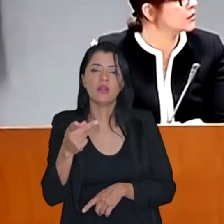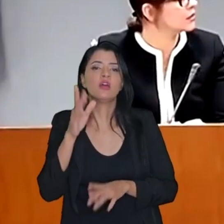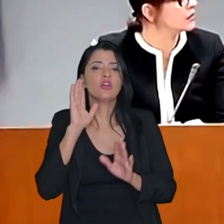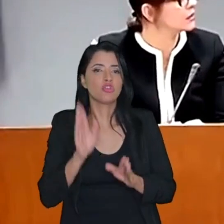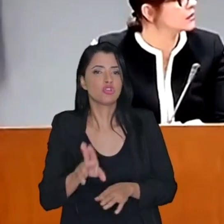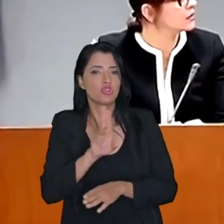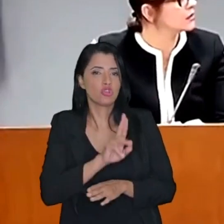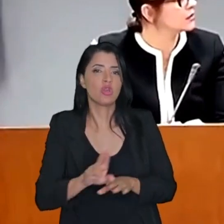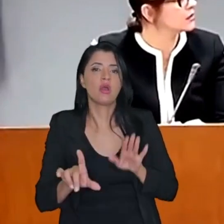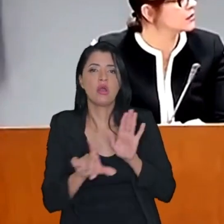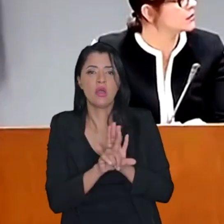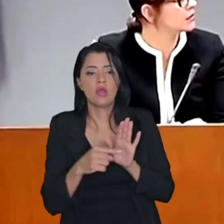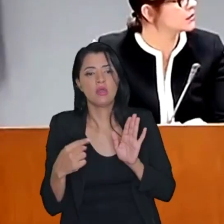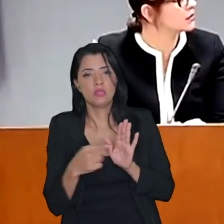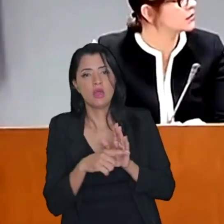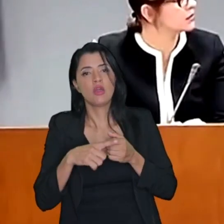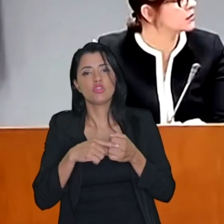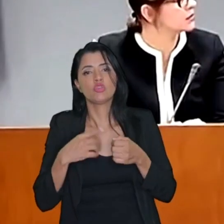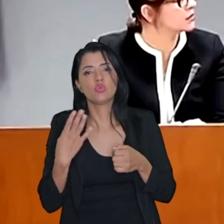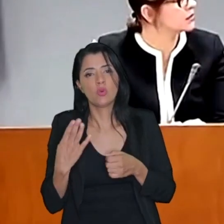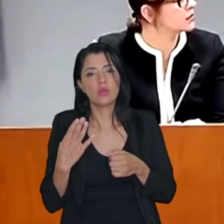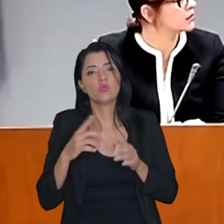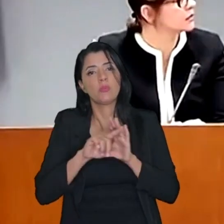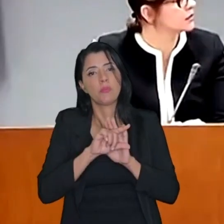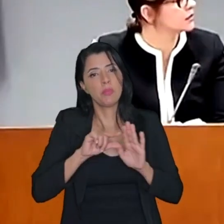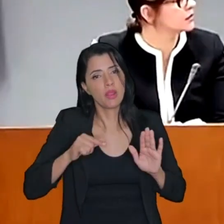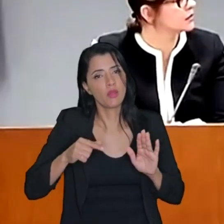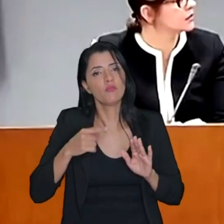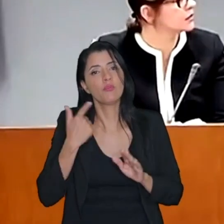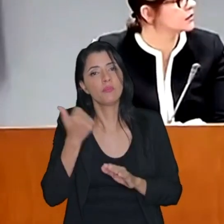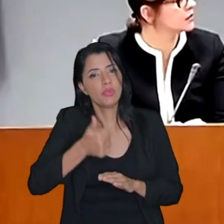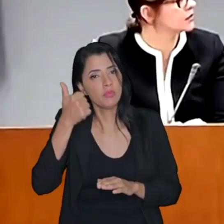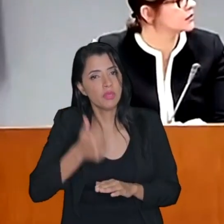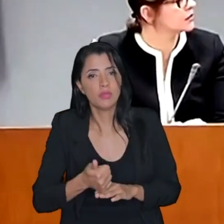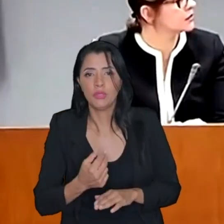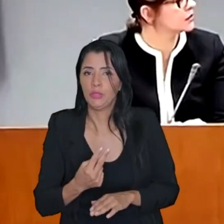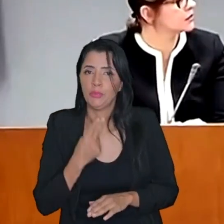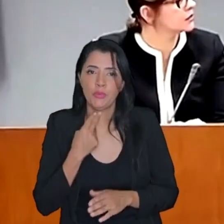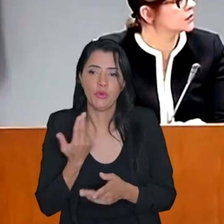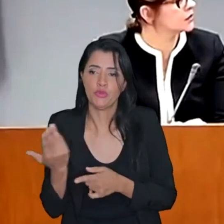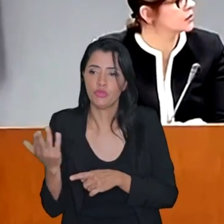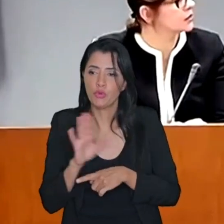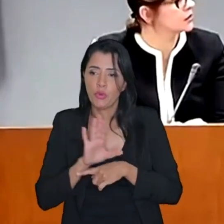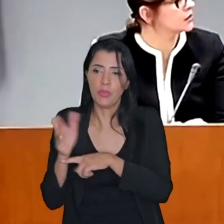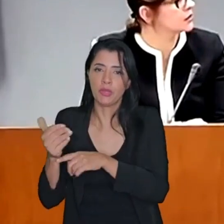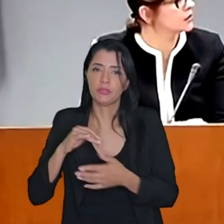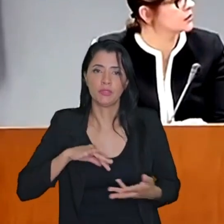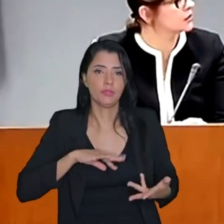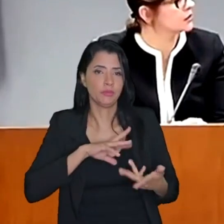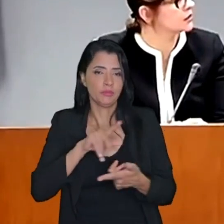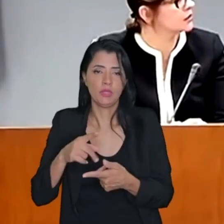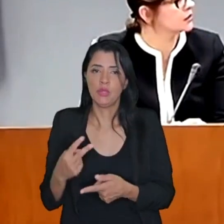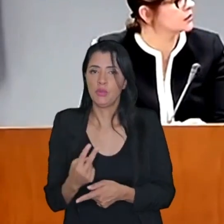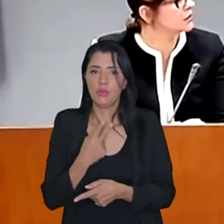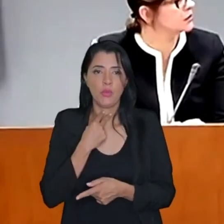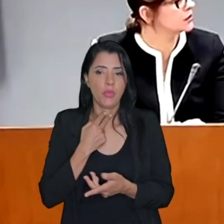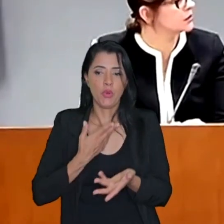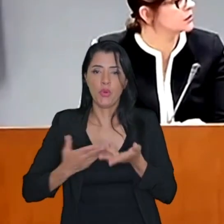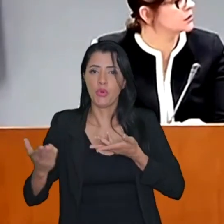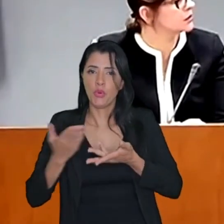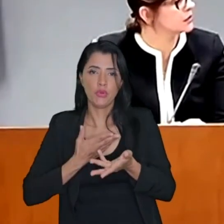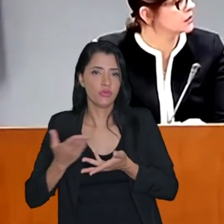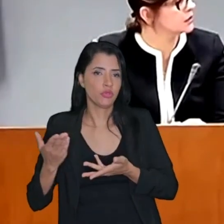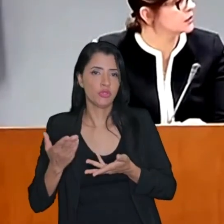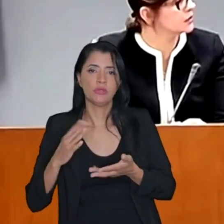Já se aplica o que está prescrito no artigo 4º, parágrafo 1º. Ou seja, não pode ter cooperação internacional, não pode ter